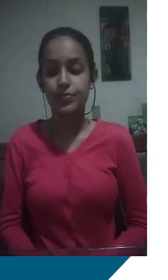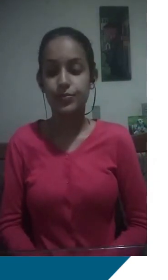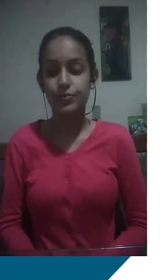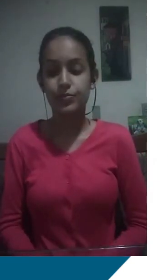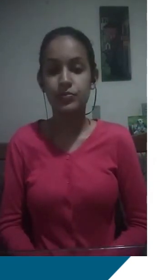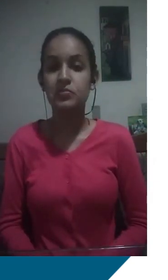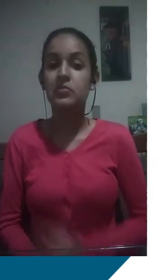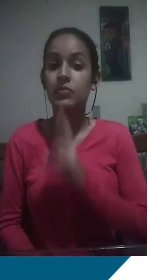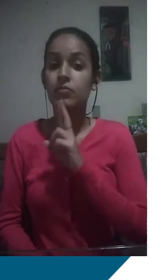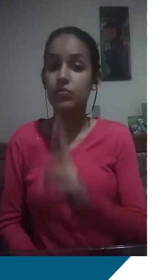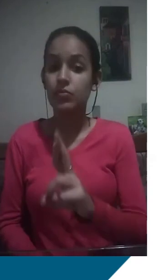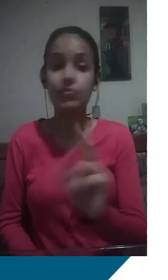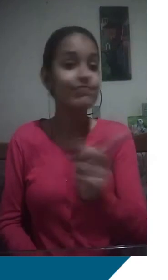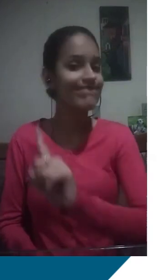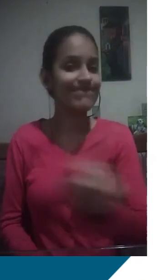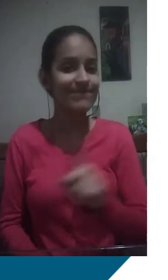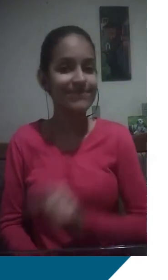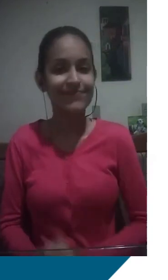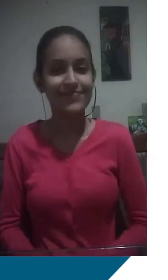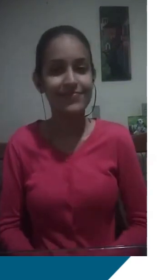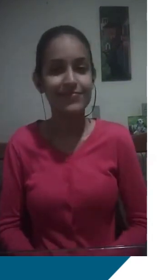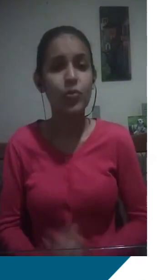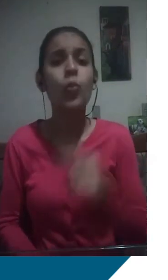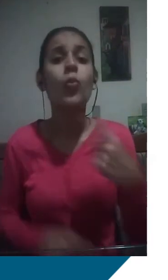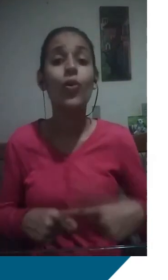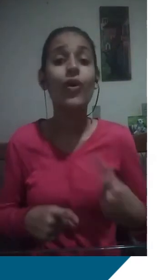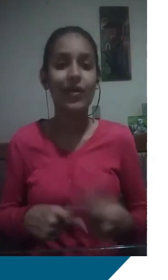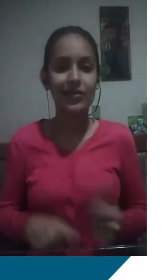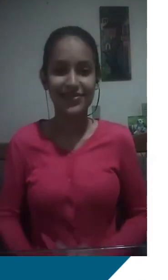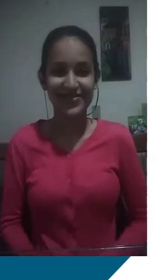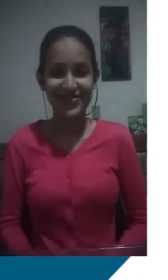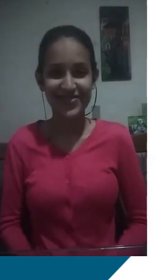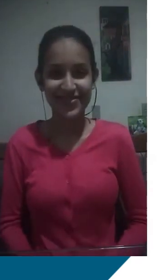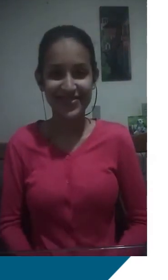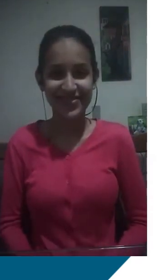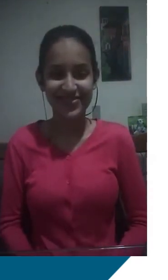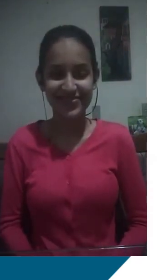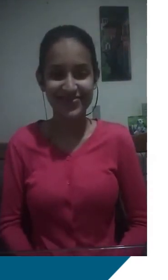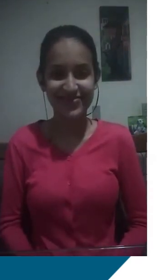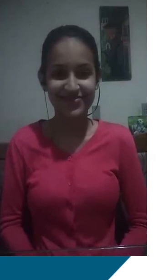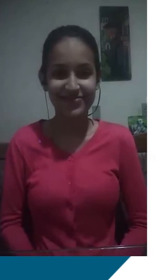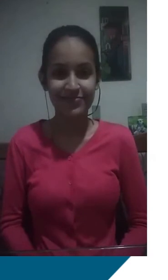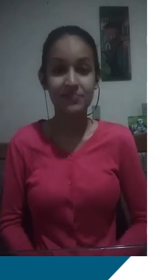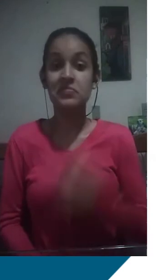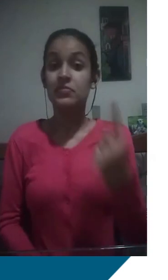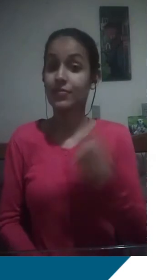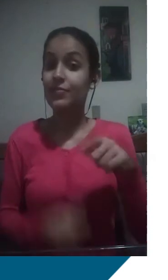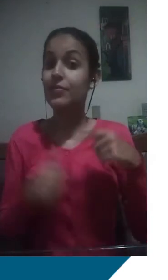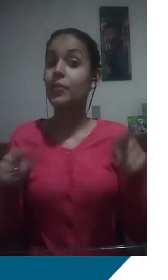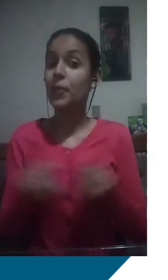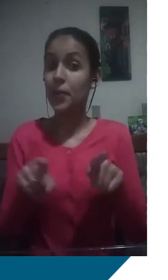recipiente se dilatou. Ele também sofreu uma variação de temperatura junto com o líquido.